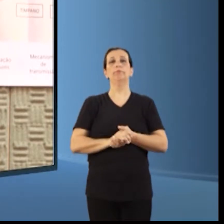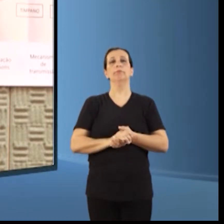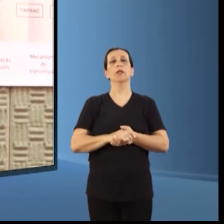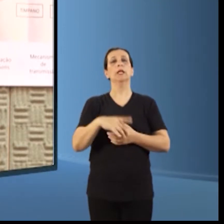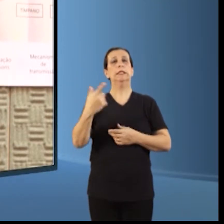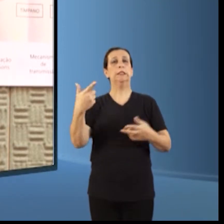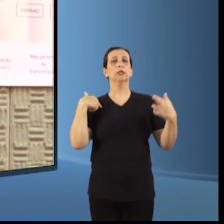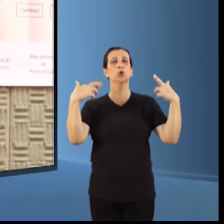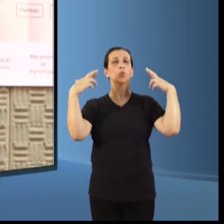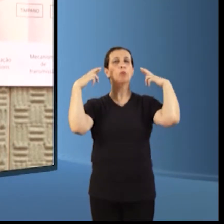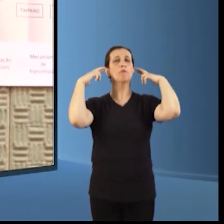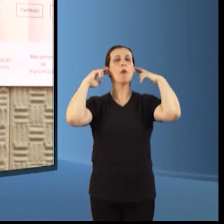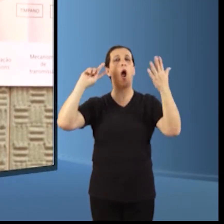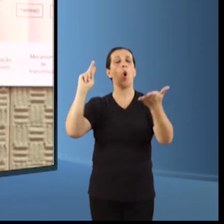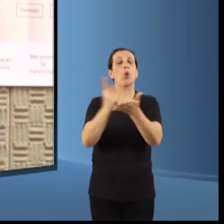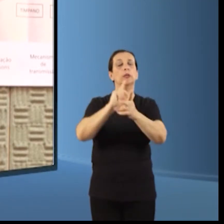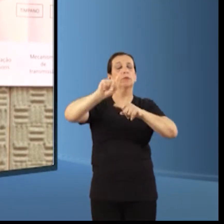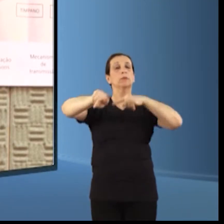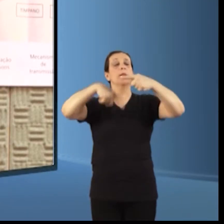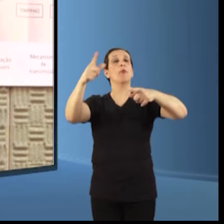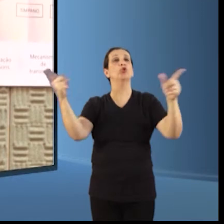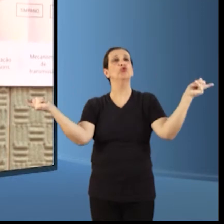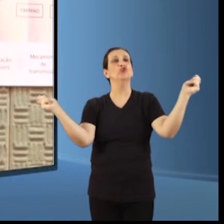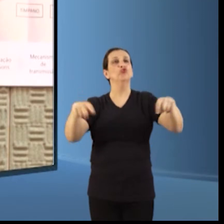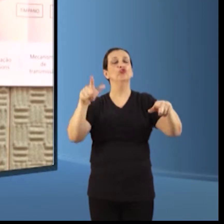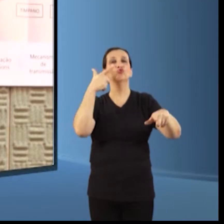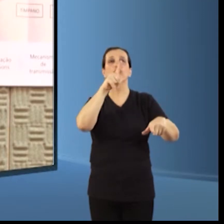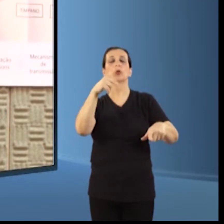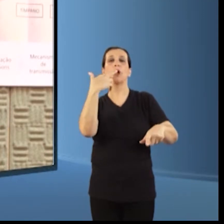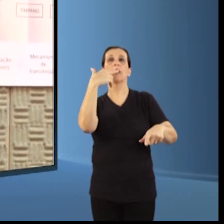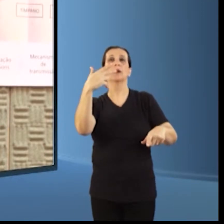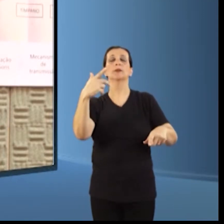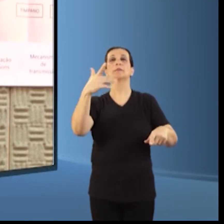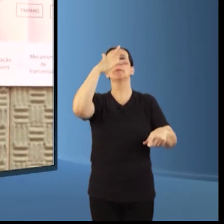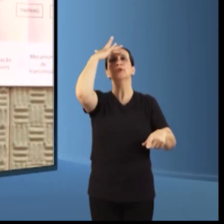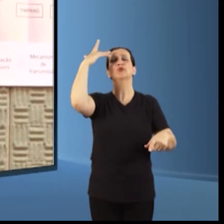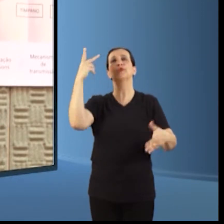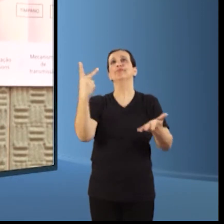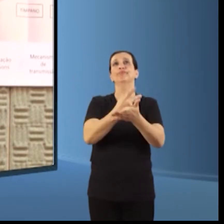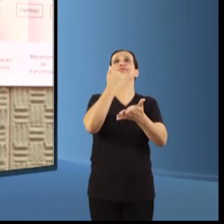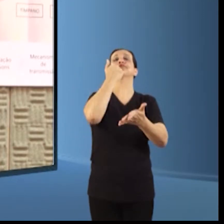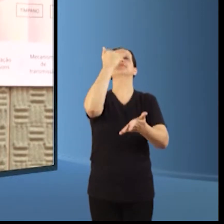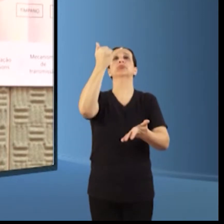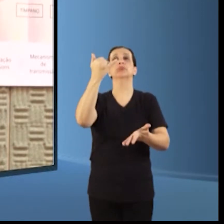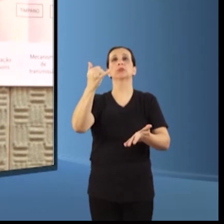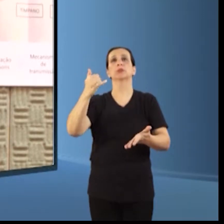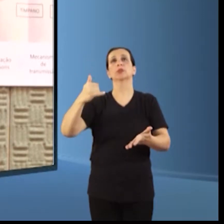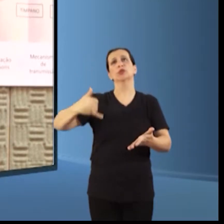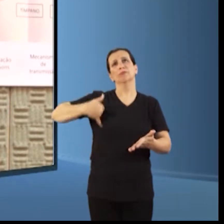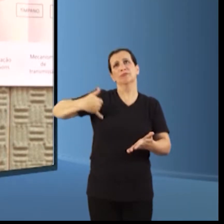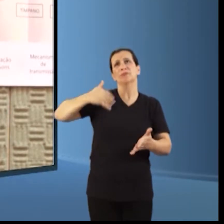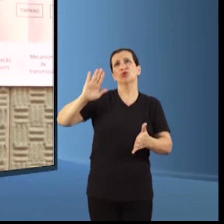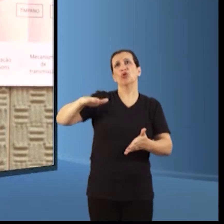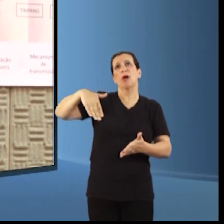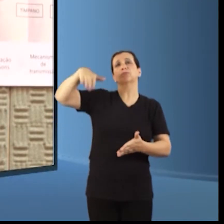auditiva. Quando se trata de uma surdez pós-lingual, ou seja, aqueles indivíduos que ficaram surdos após